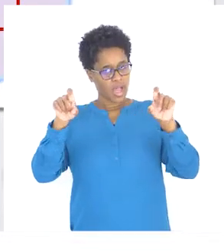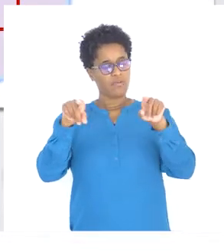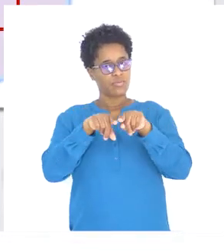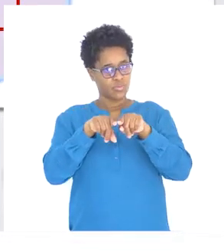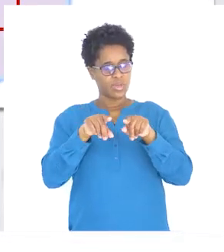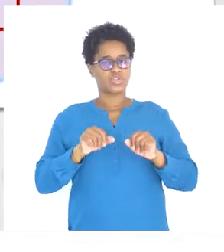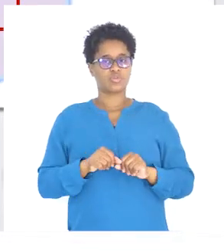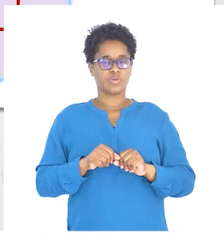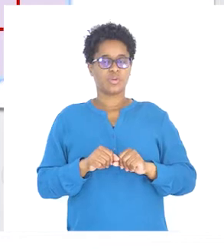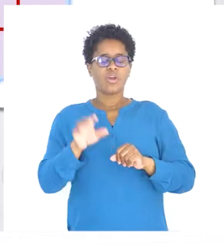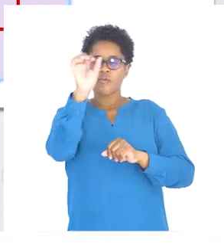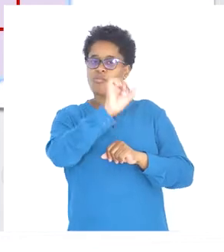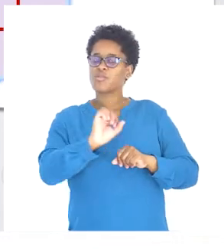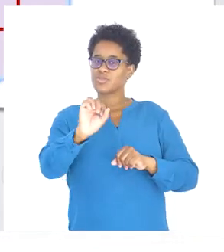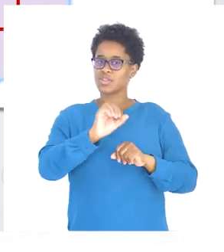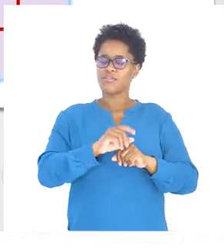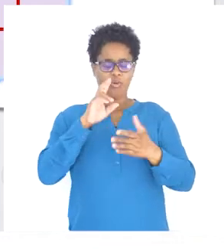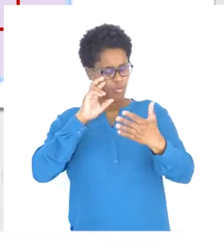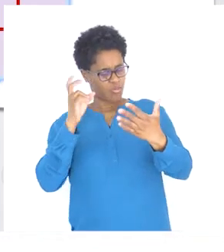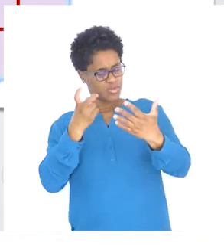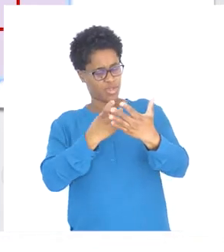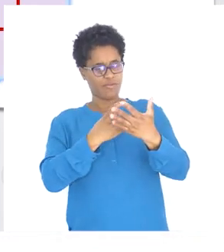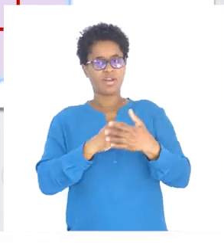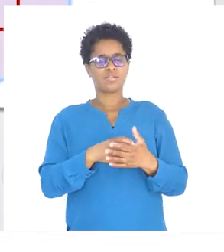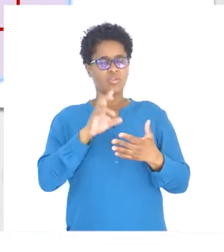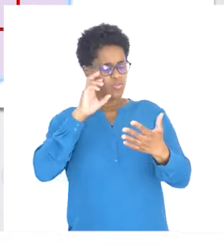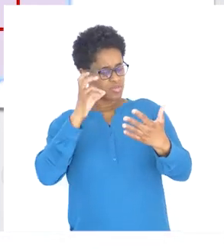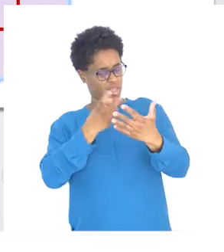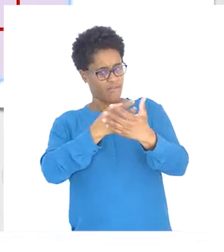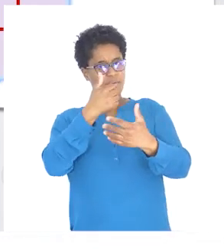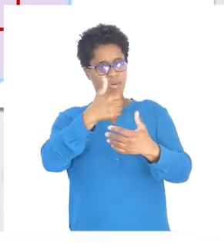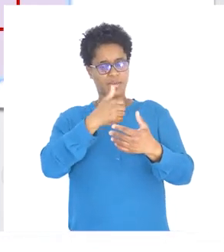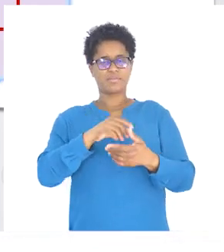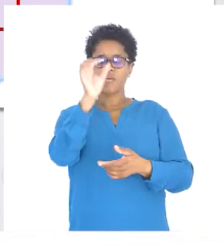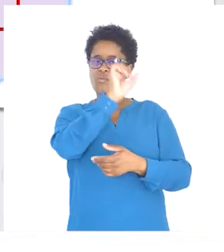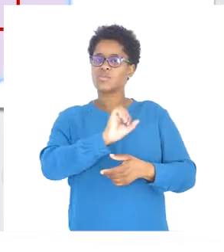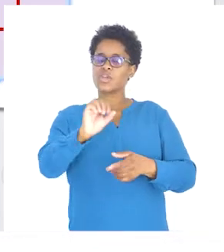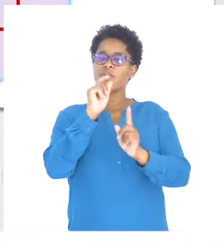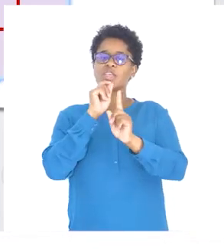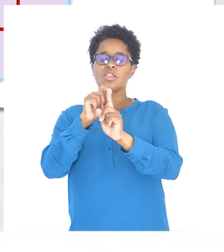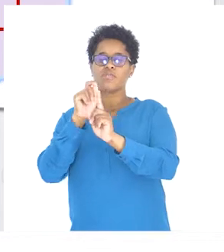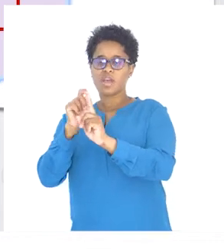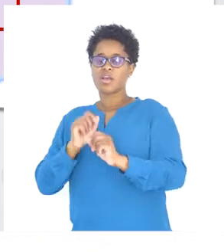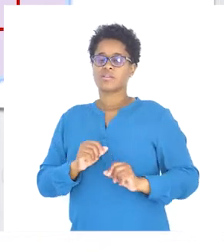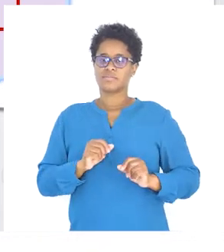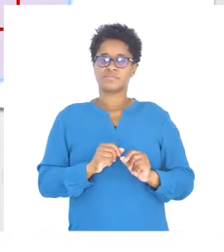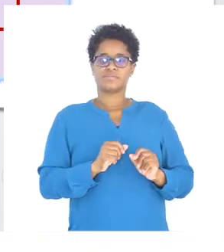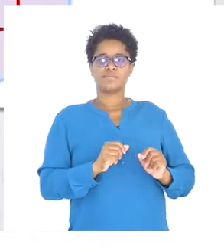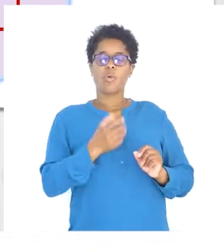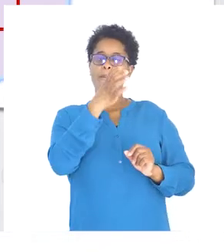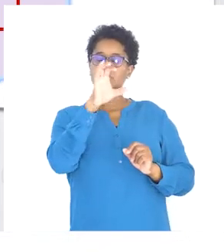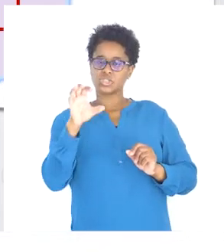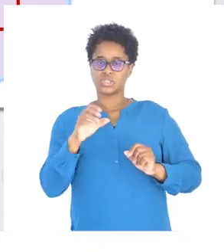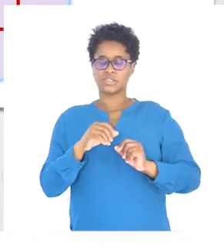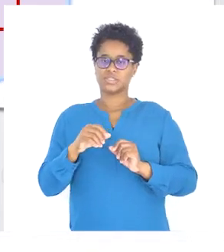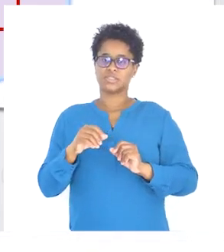no mesmo gráfico, vocês vão observar, observem bem, vocês vão identificar o